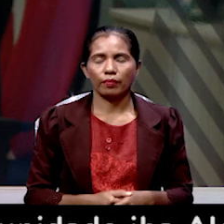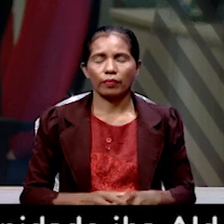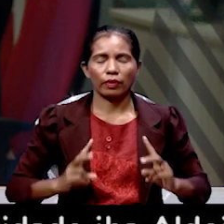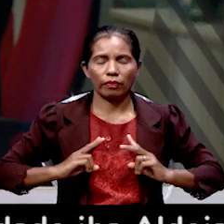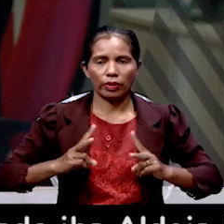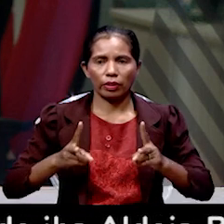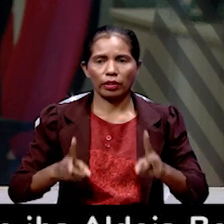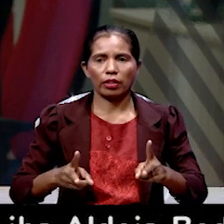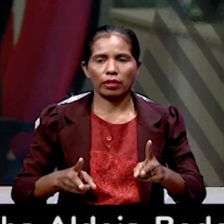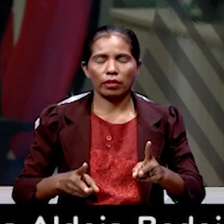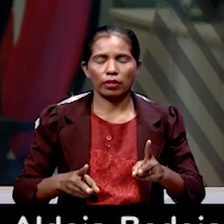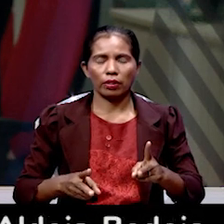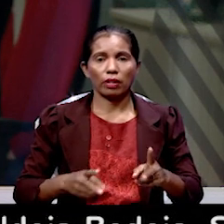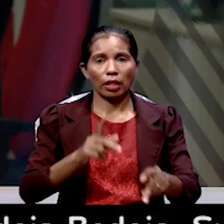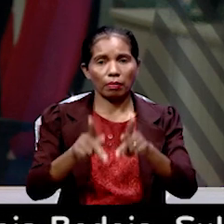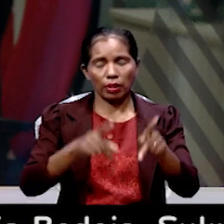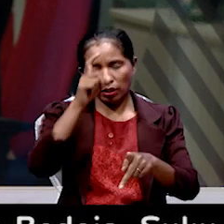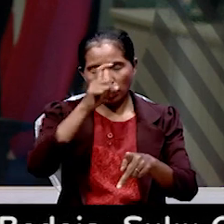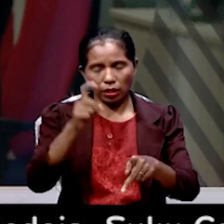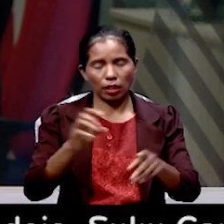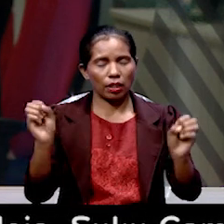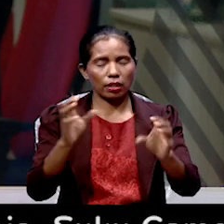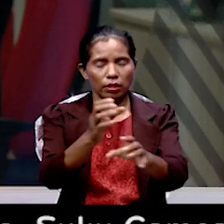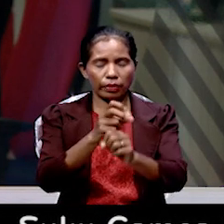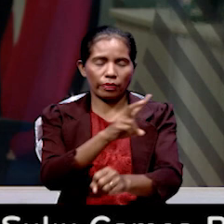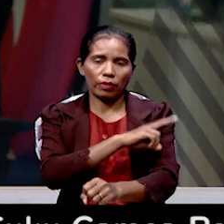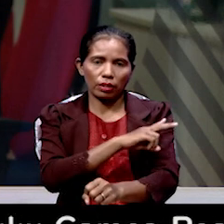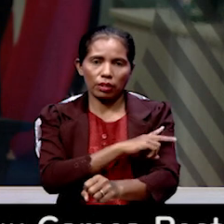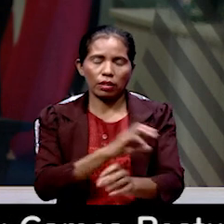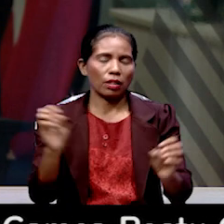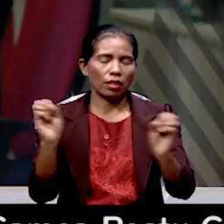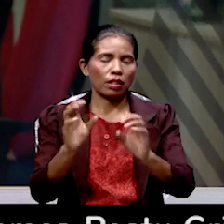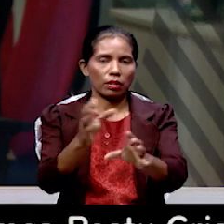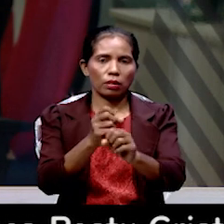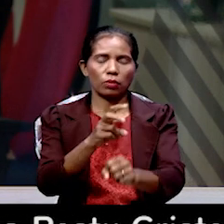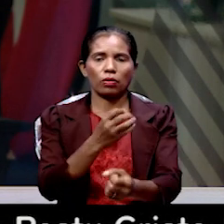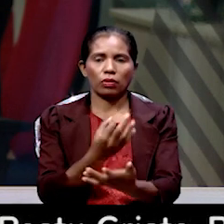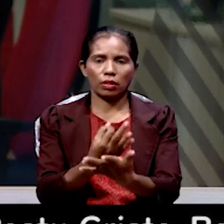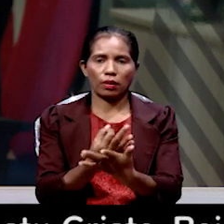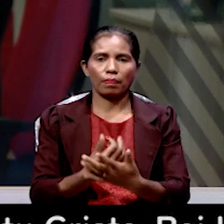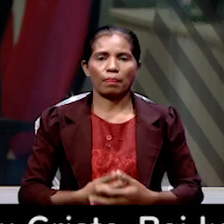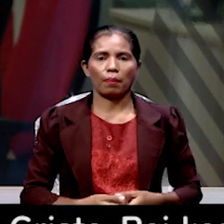Veteranos no terceira idade ne be lasimo vacina se lasimosan.